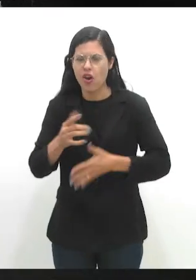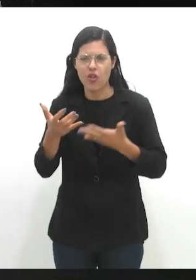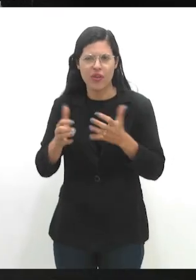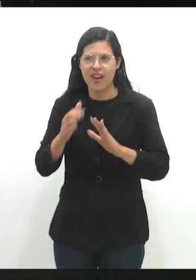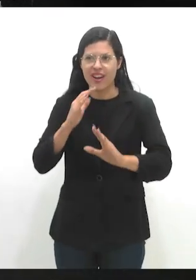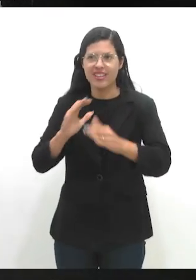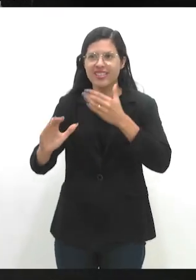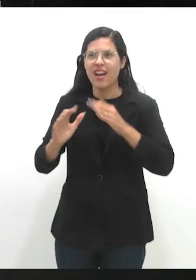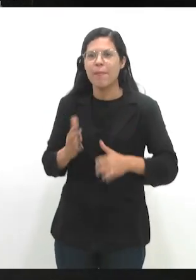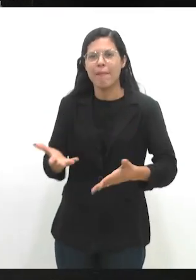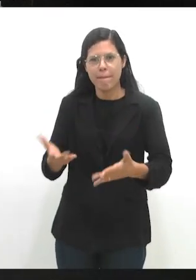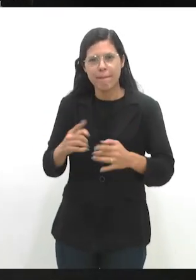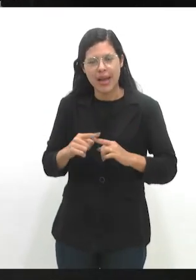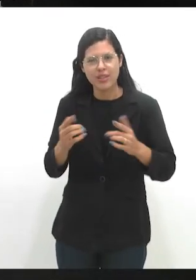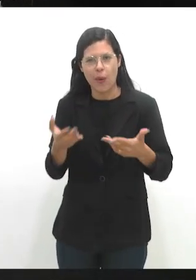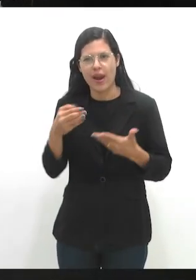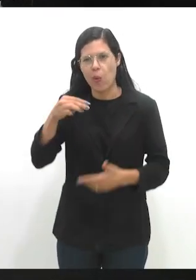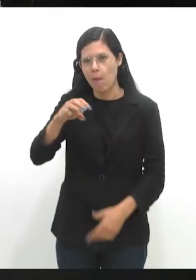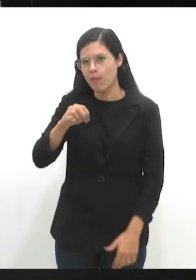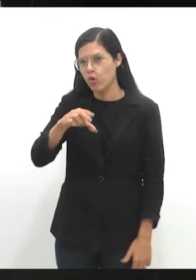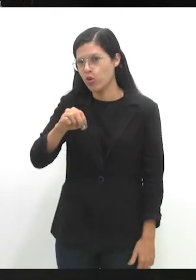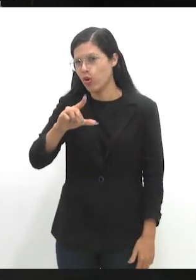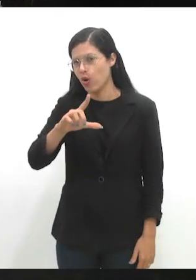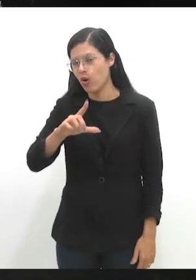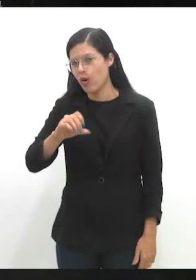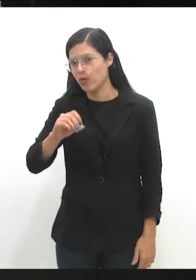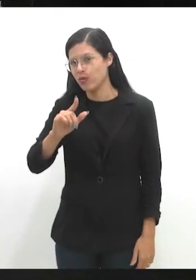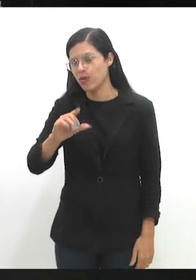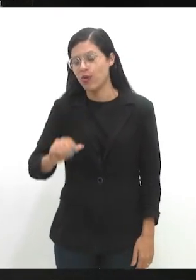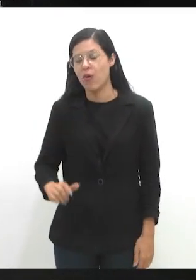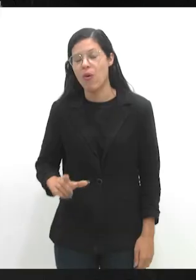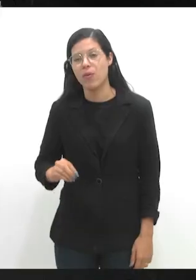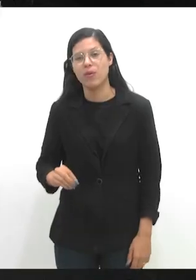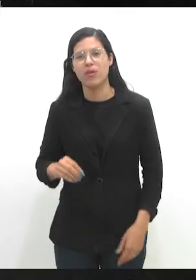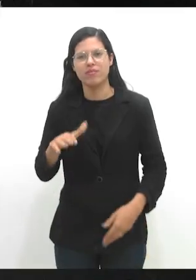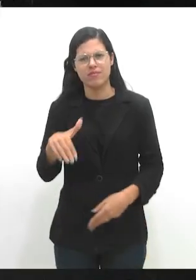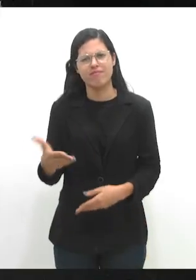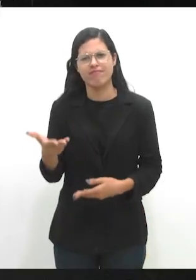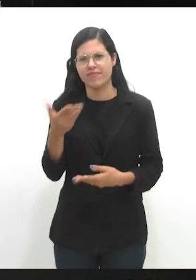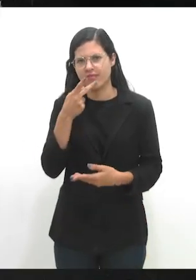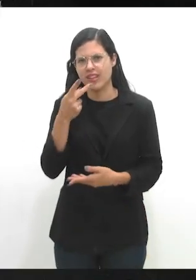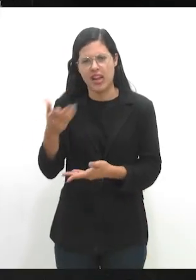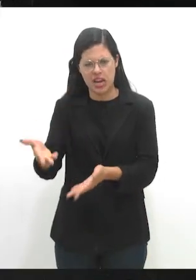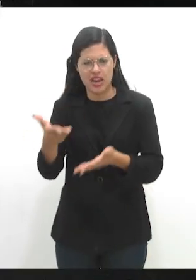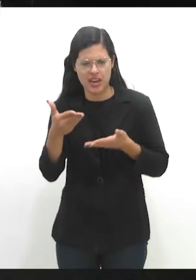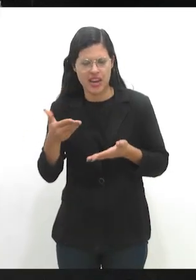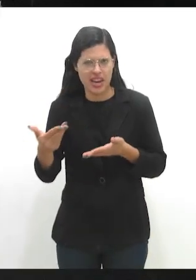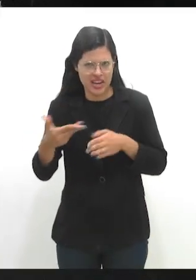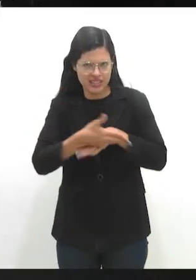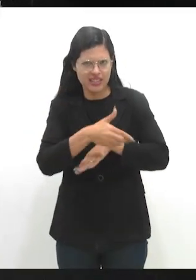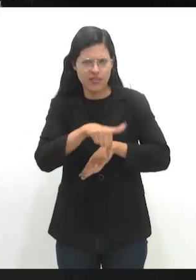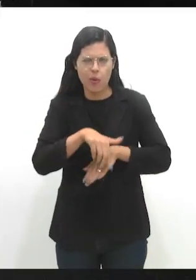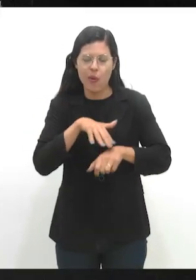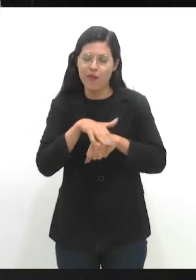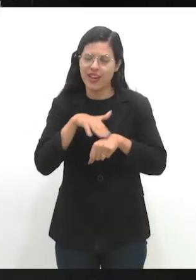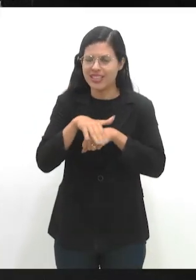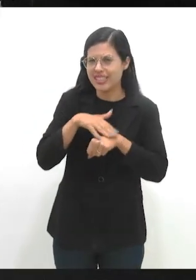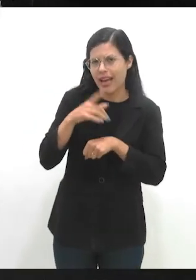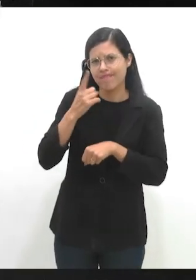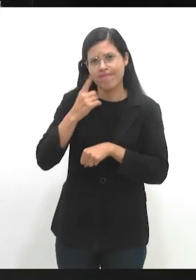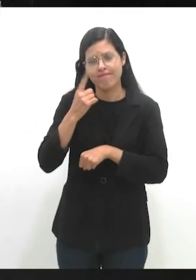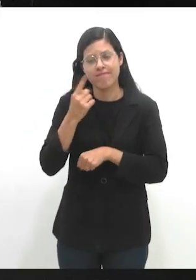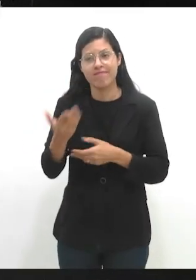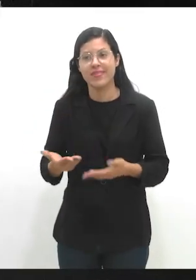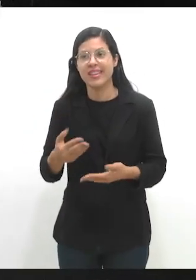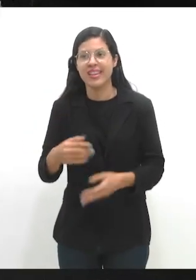quero um monólogo, inventa aí. Aí entra, vamos conversar, vamos ver. Ele tinha, na realidade, ele